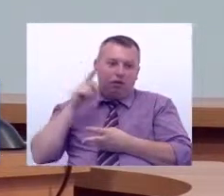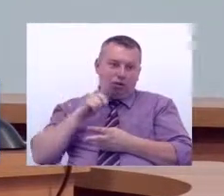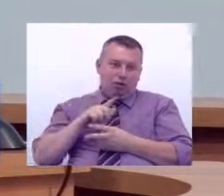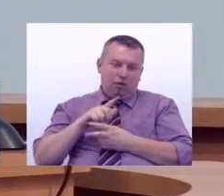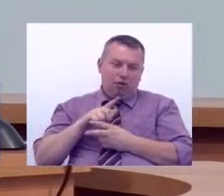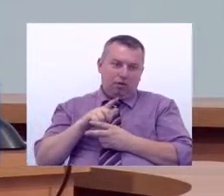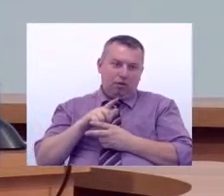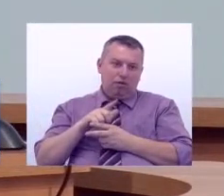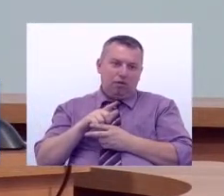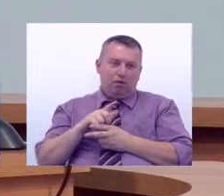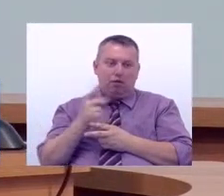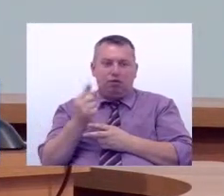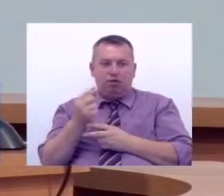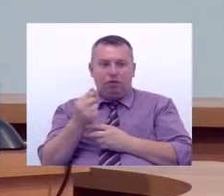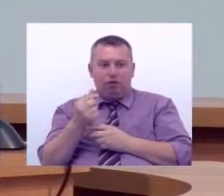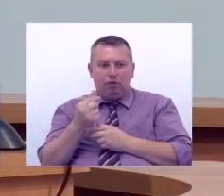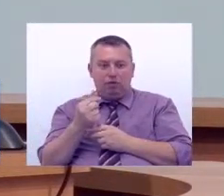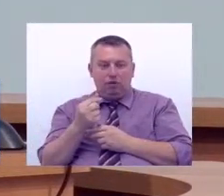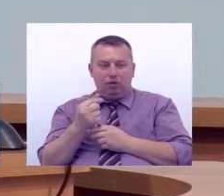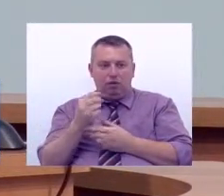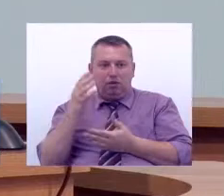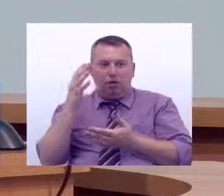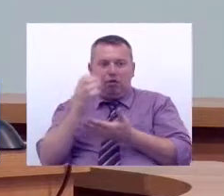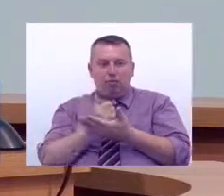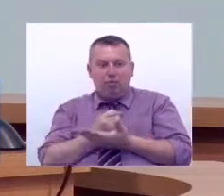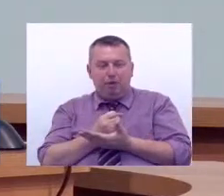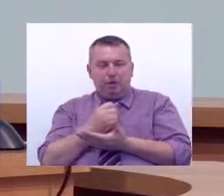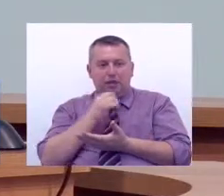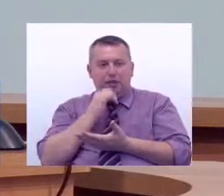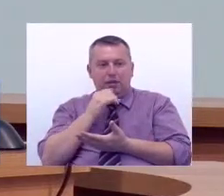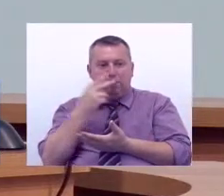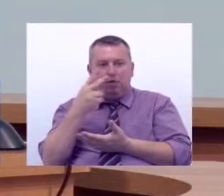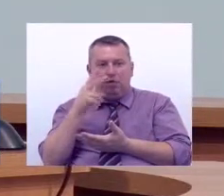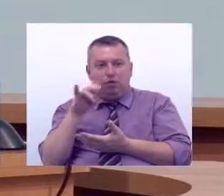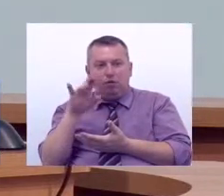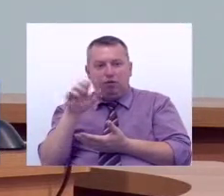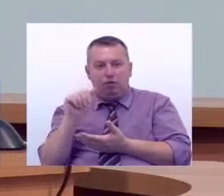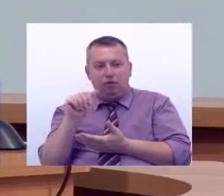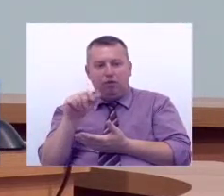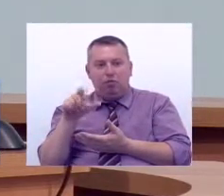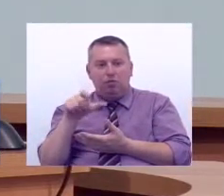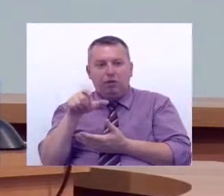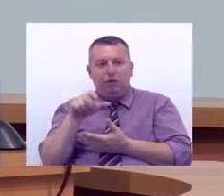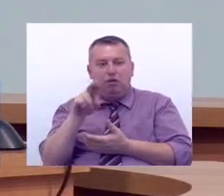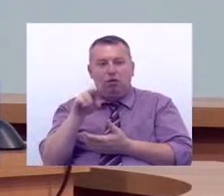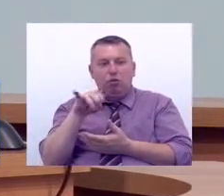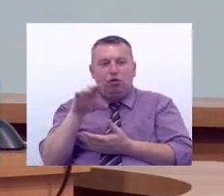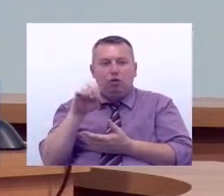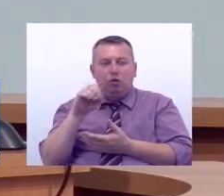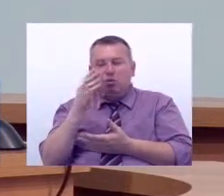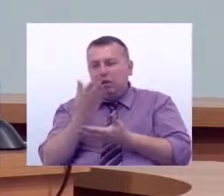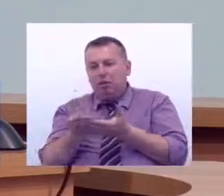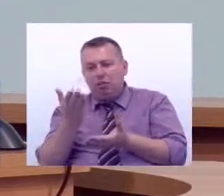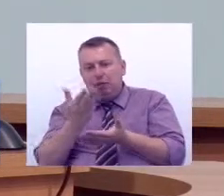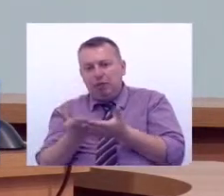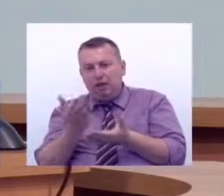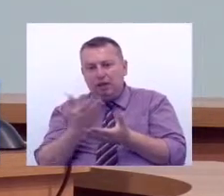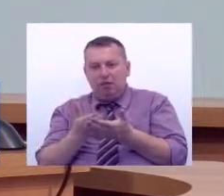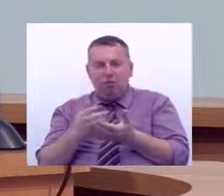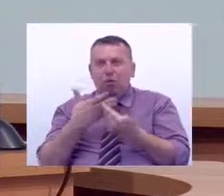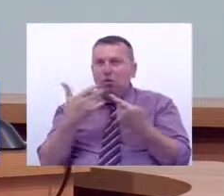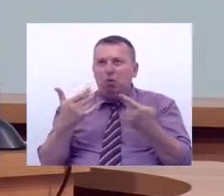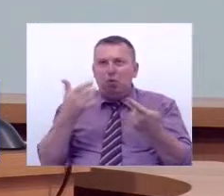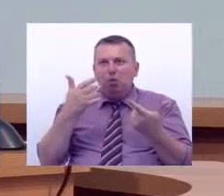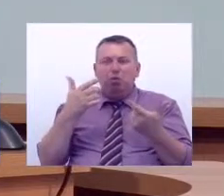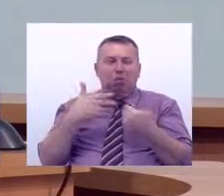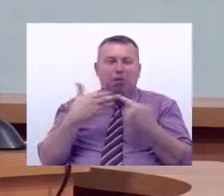E se o senhor tem noção do valor para retirar a segunda via do bilhete único para quem perde ou quem não, ou quem já teve